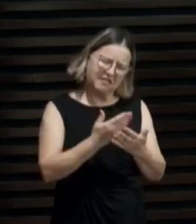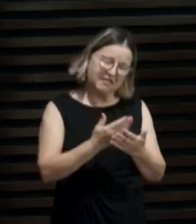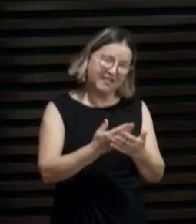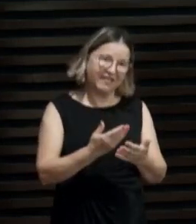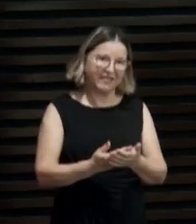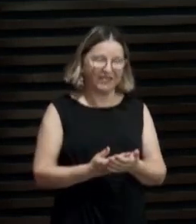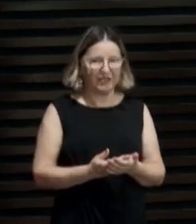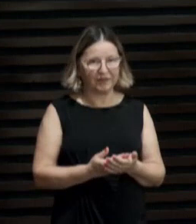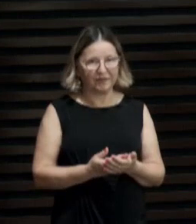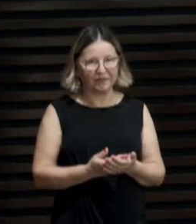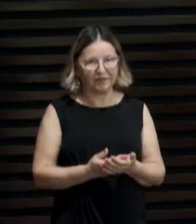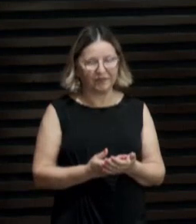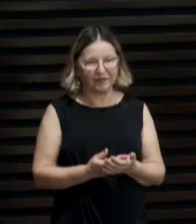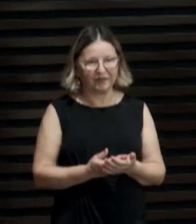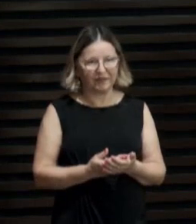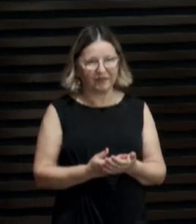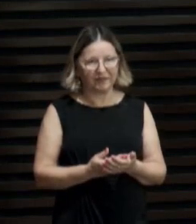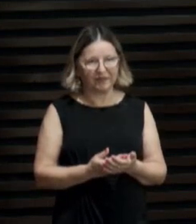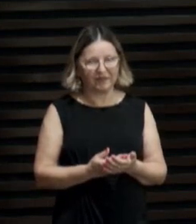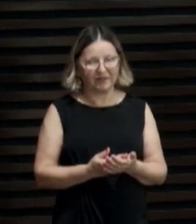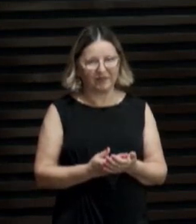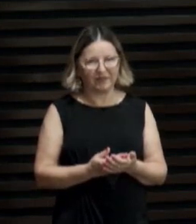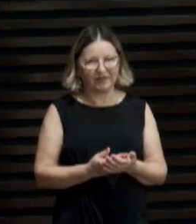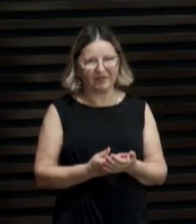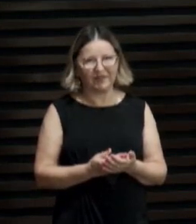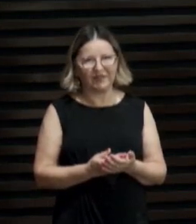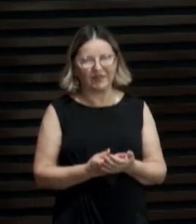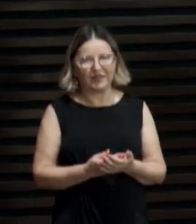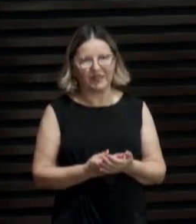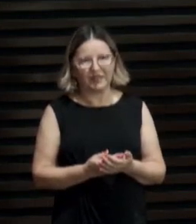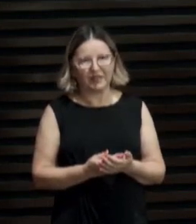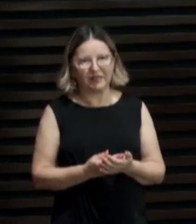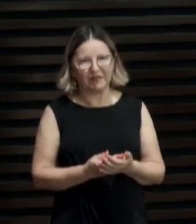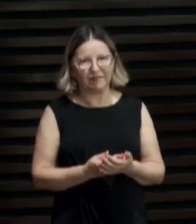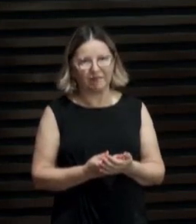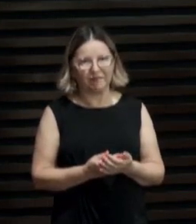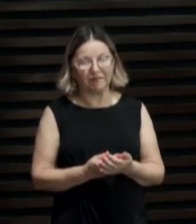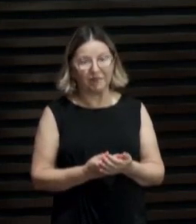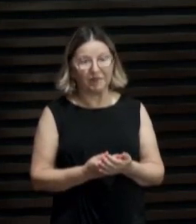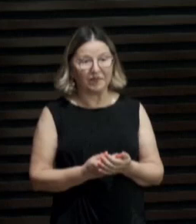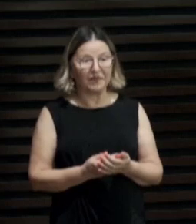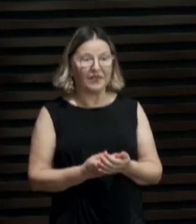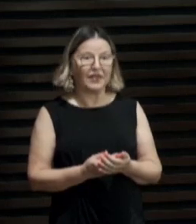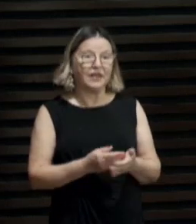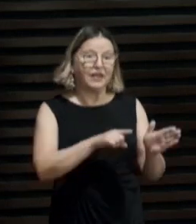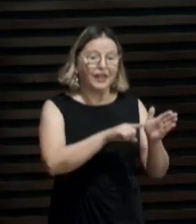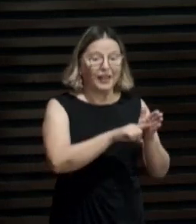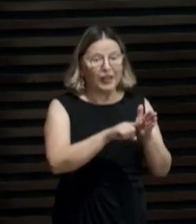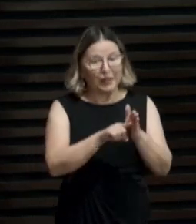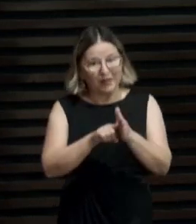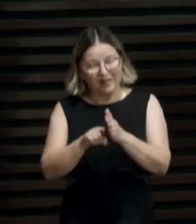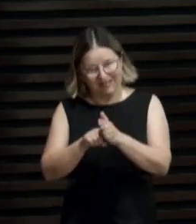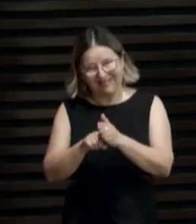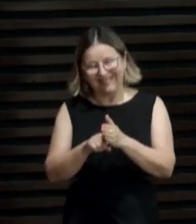e eu deixo esta tese à consulta dos meus pares, para que eles me